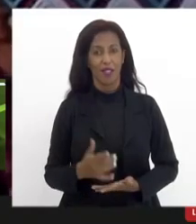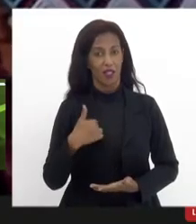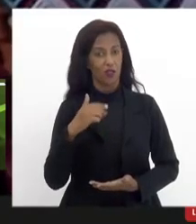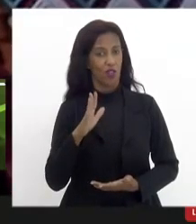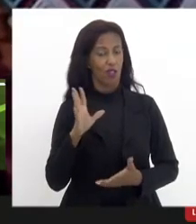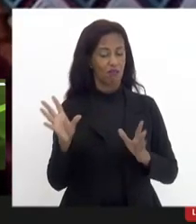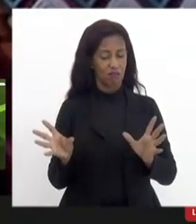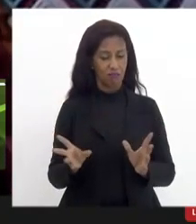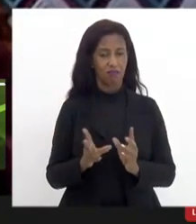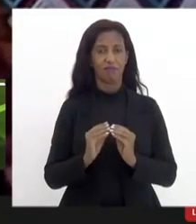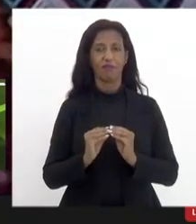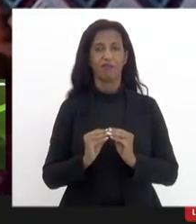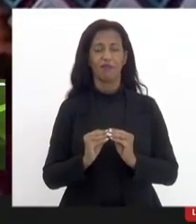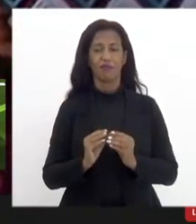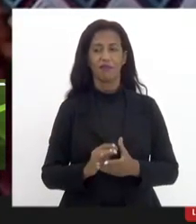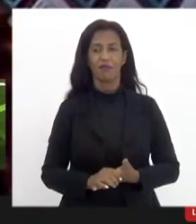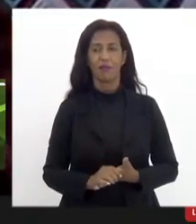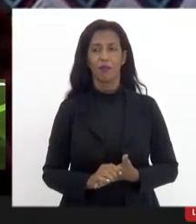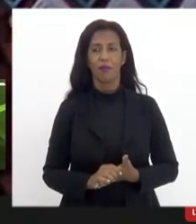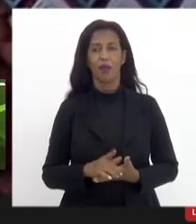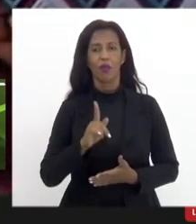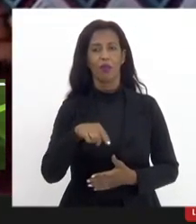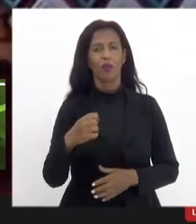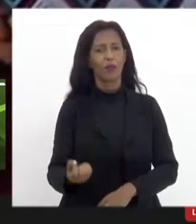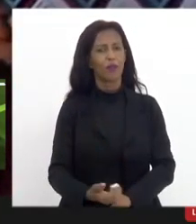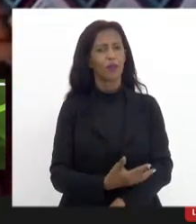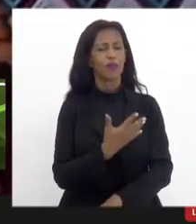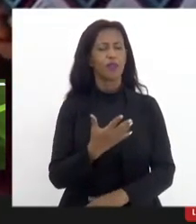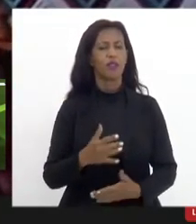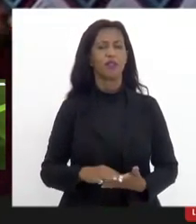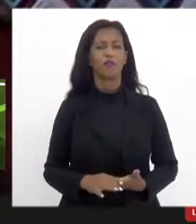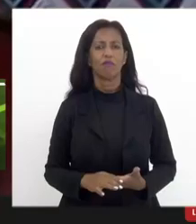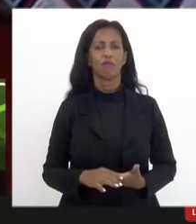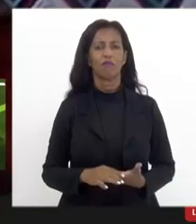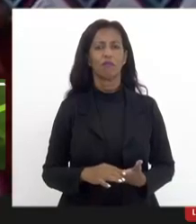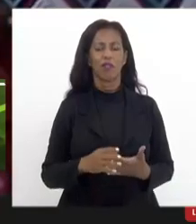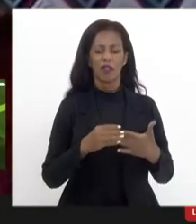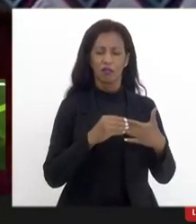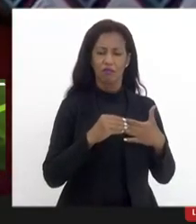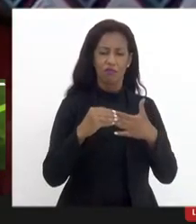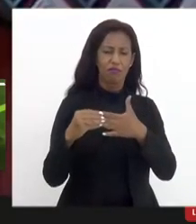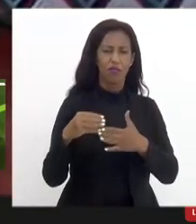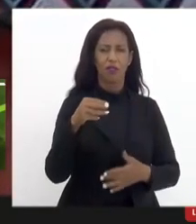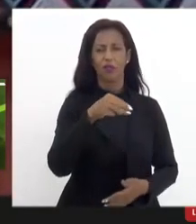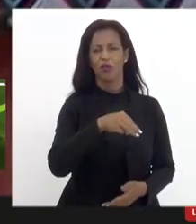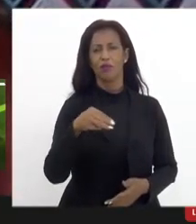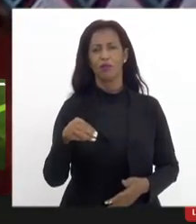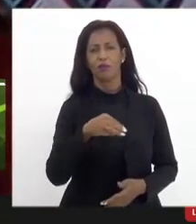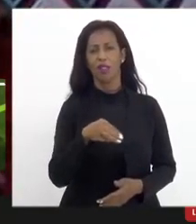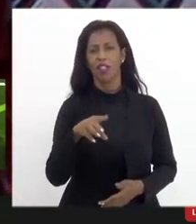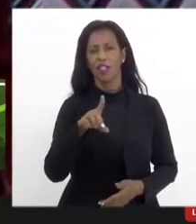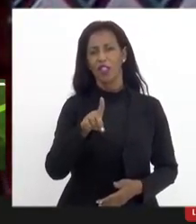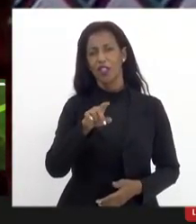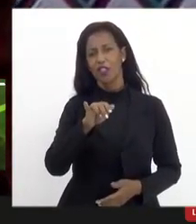fechando aqui, foi muito emocionante a gente levar os mestres e a